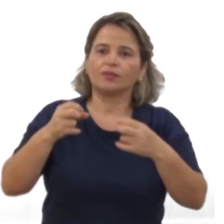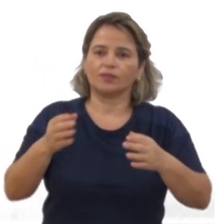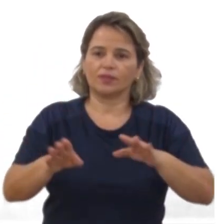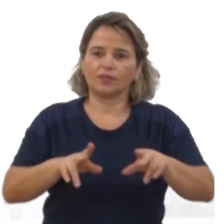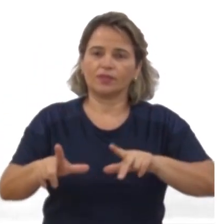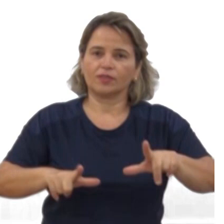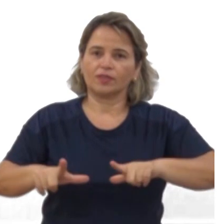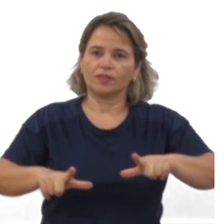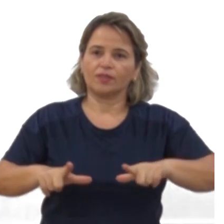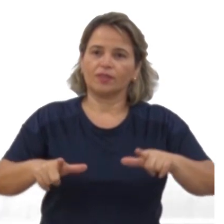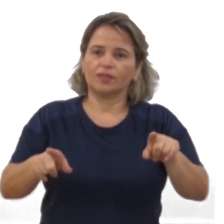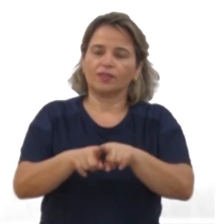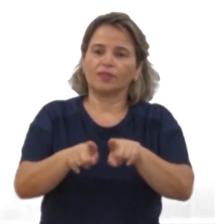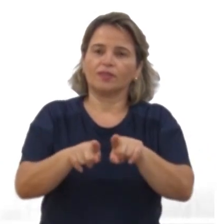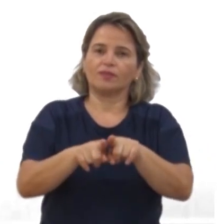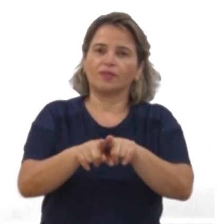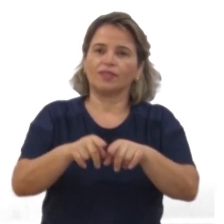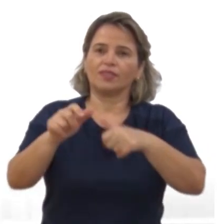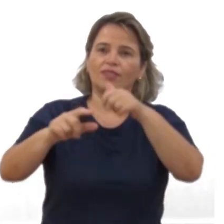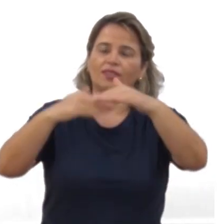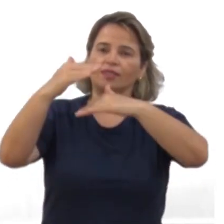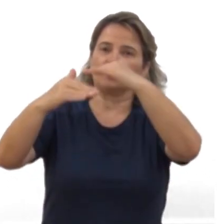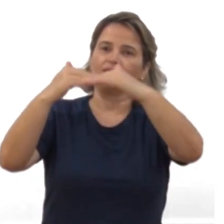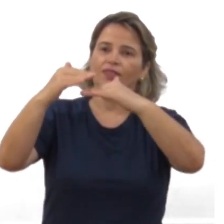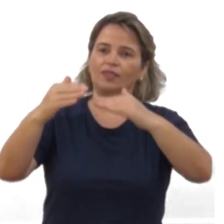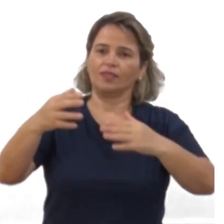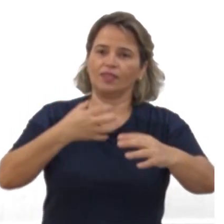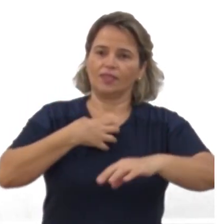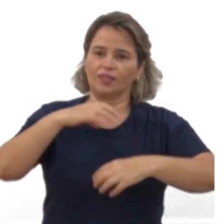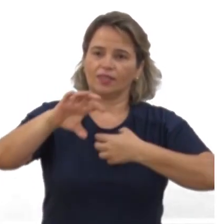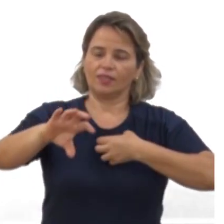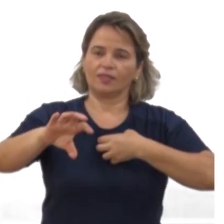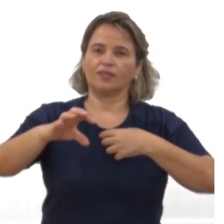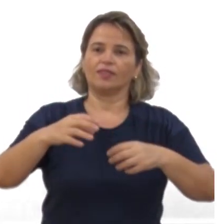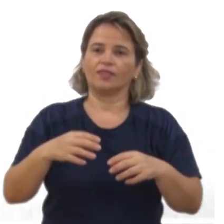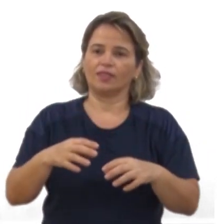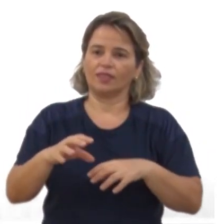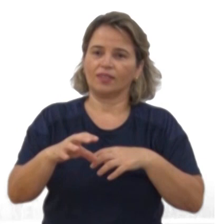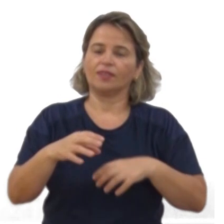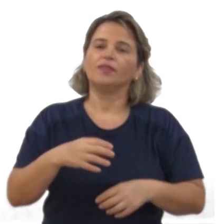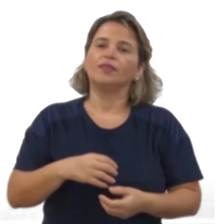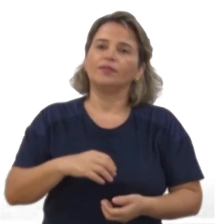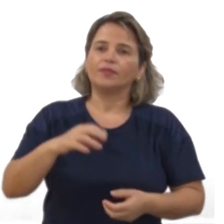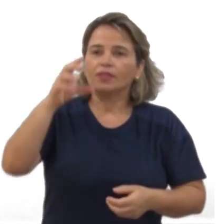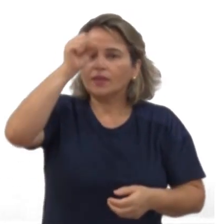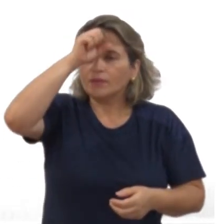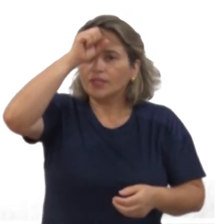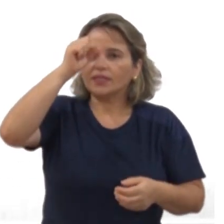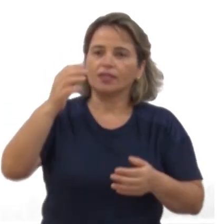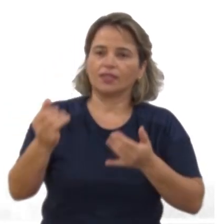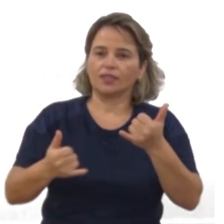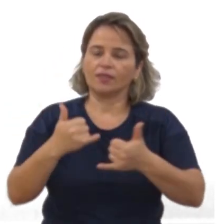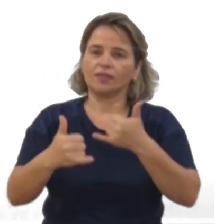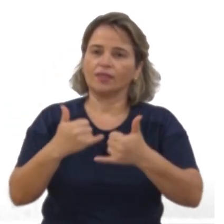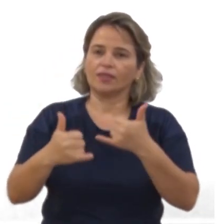próprias ações e desenvolvimento da empatia, a autonomia no brincar e nos cuidados de si, do